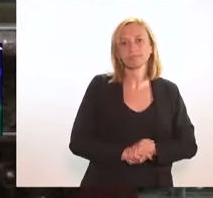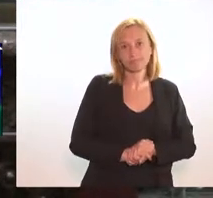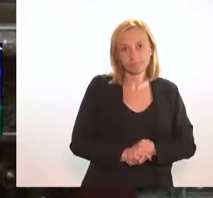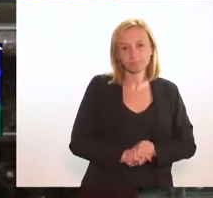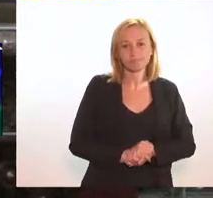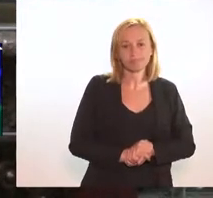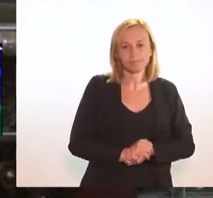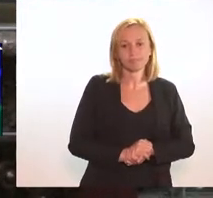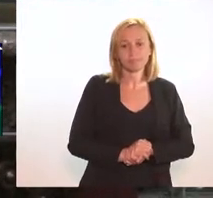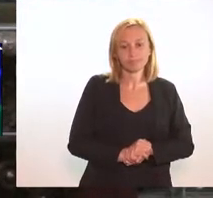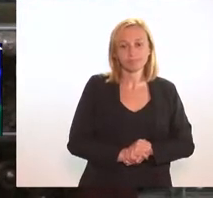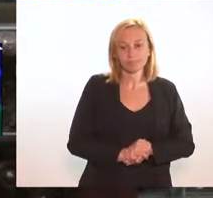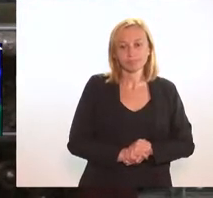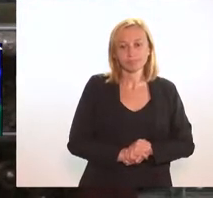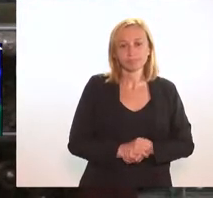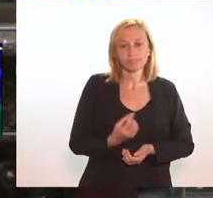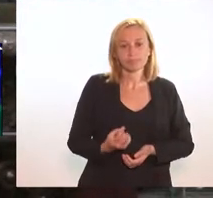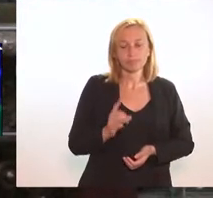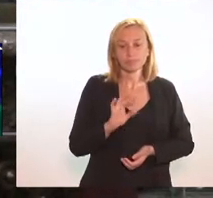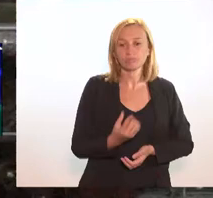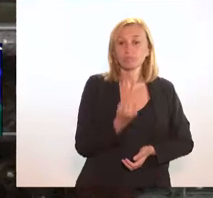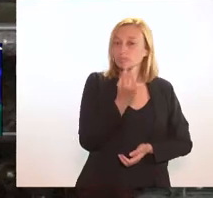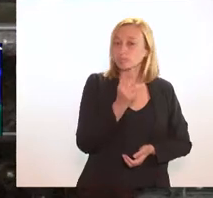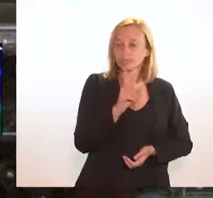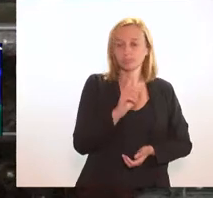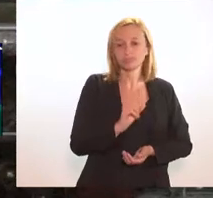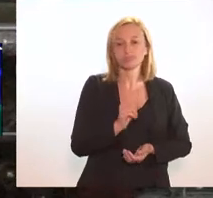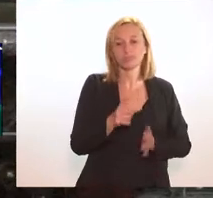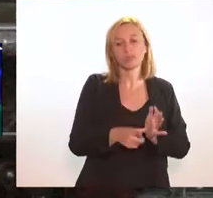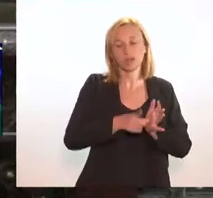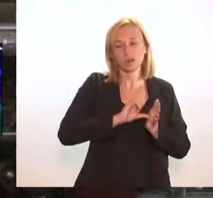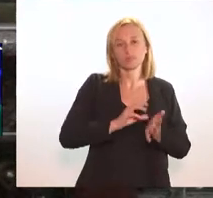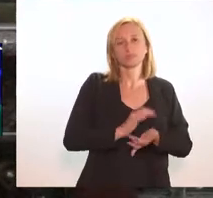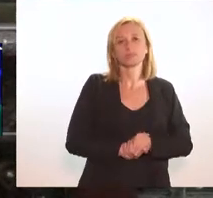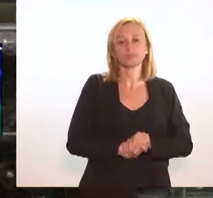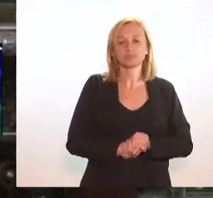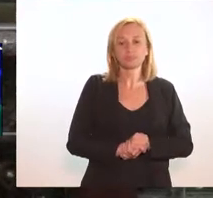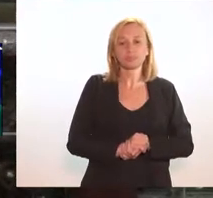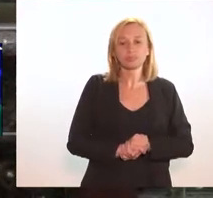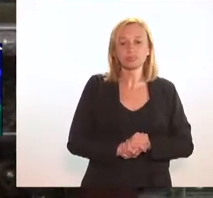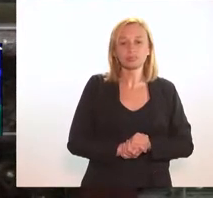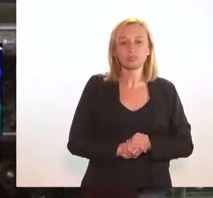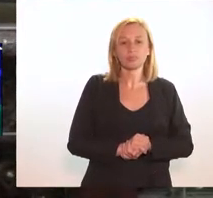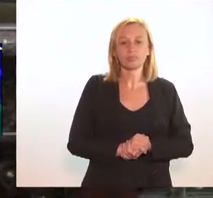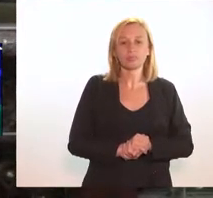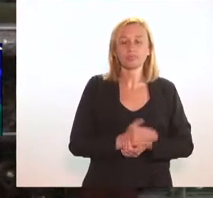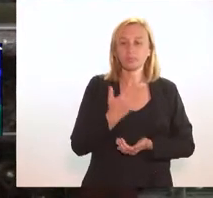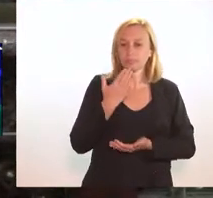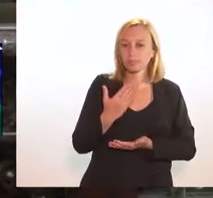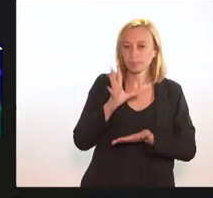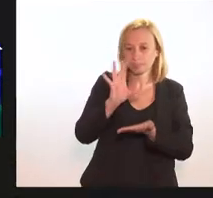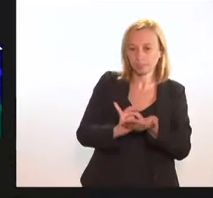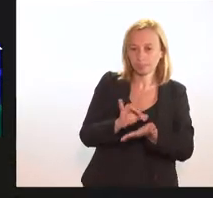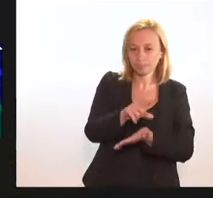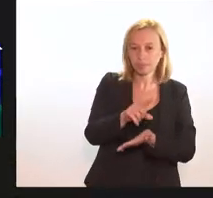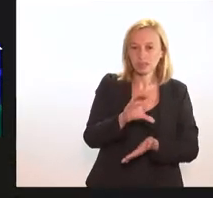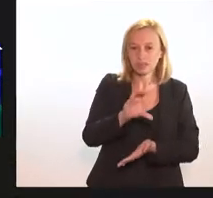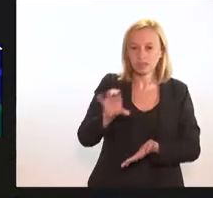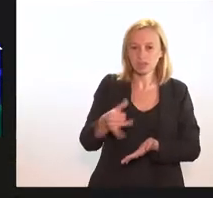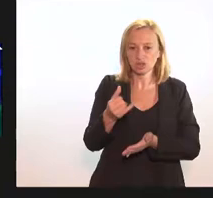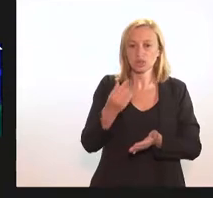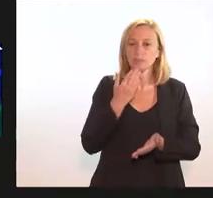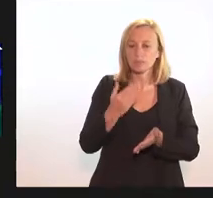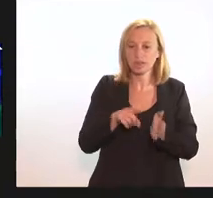Logicamente, fosse o único número, também seria anterior. Então faz isso, presidente. Pede para a CCJ para dar uma